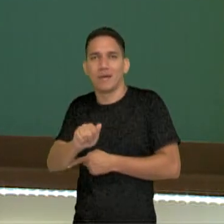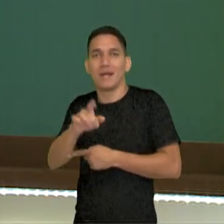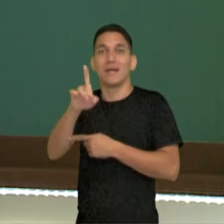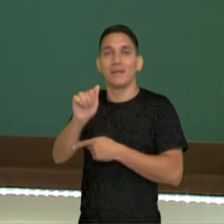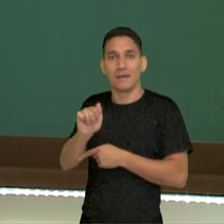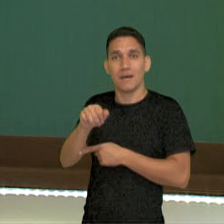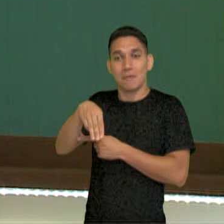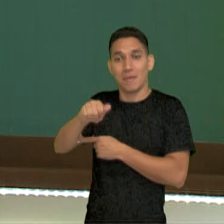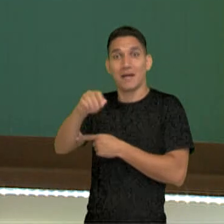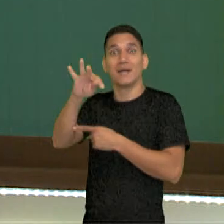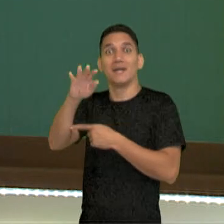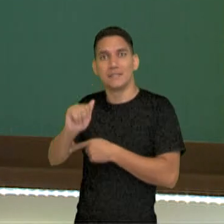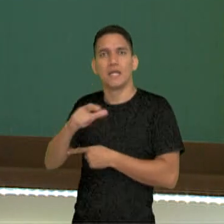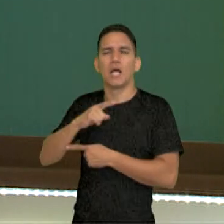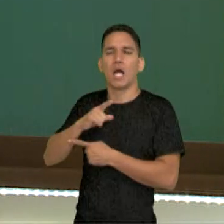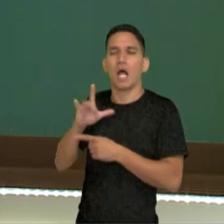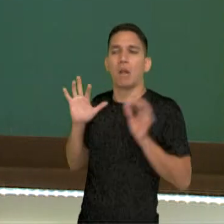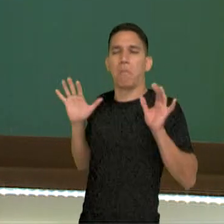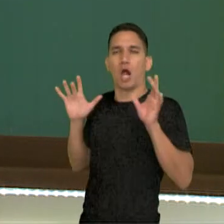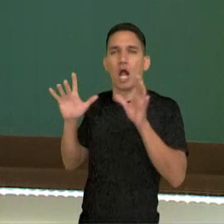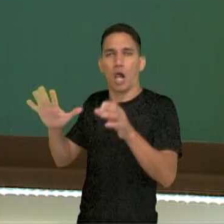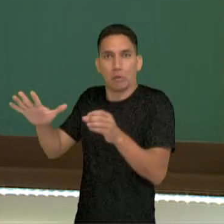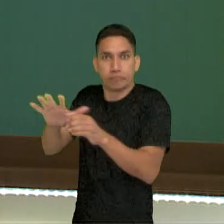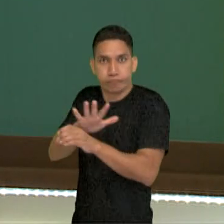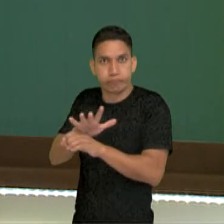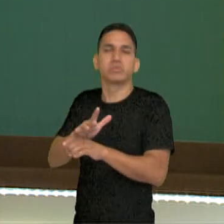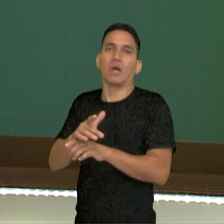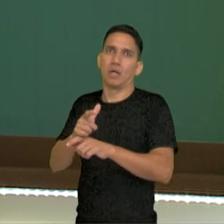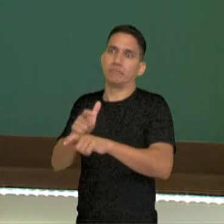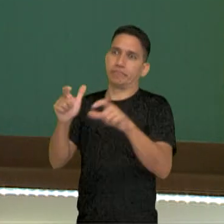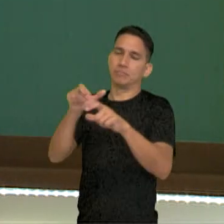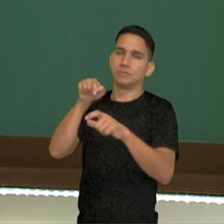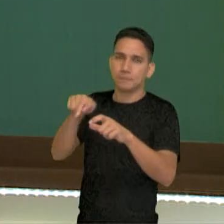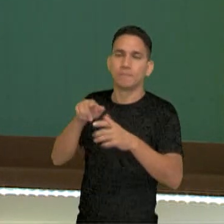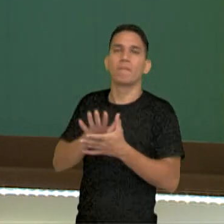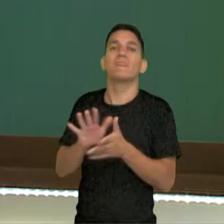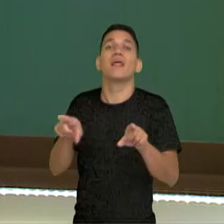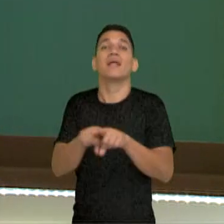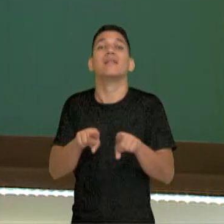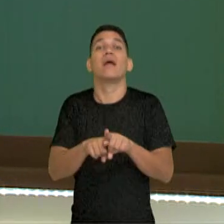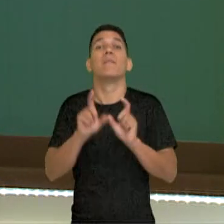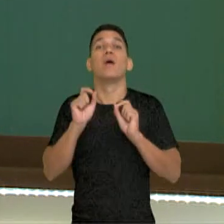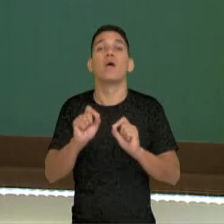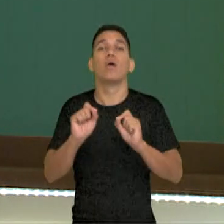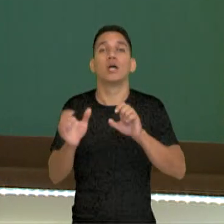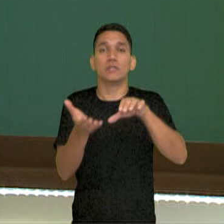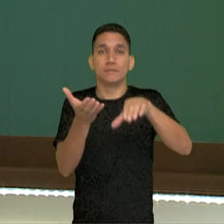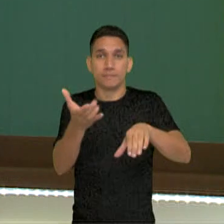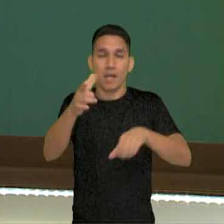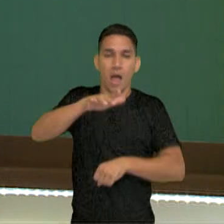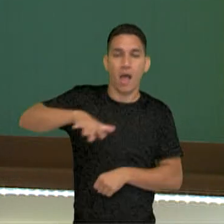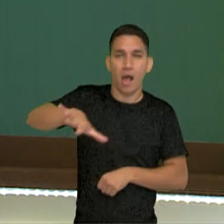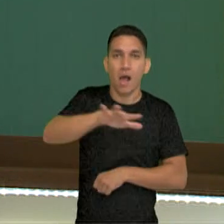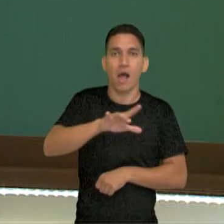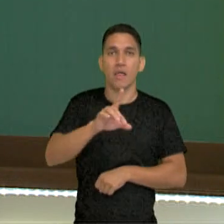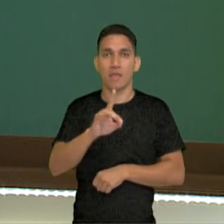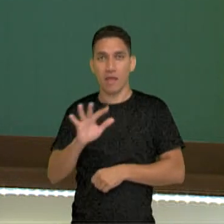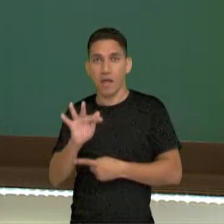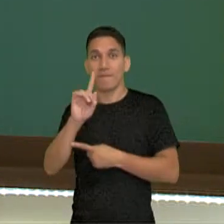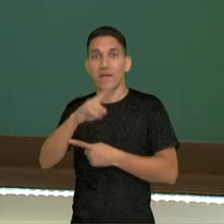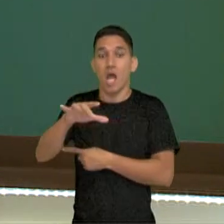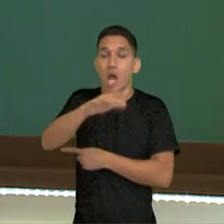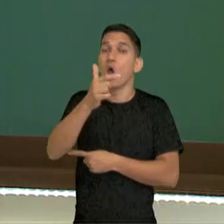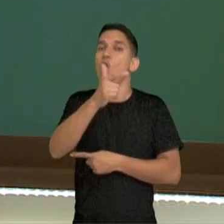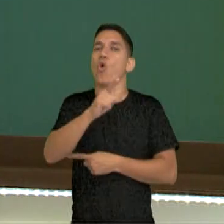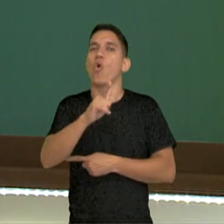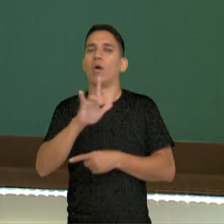ali, onde nós vamos ter uma concentração de população bem grande, e o Distrito Federal, que é outra área com elevada densidade